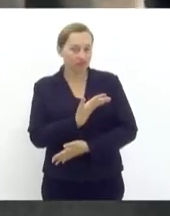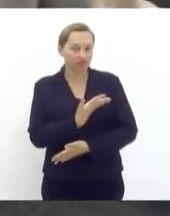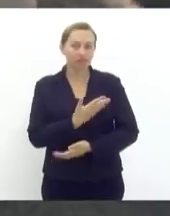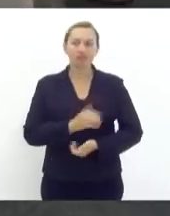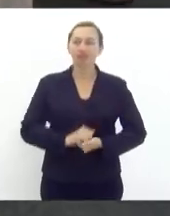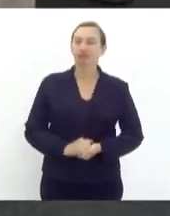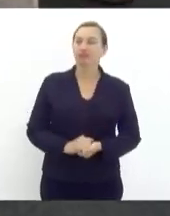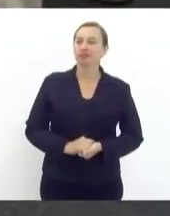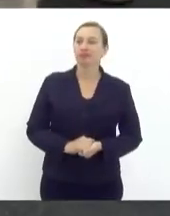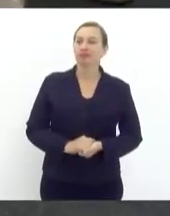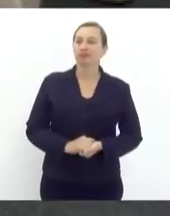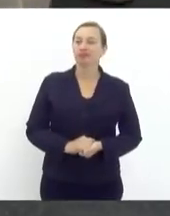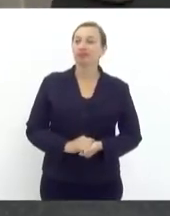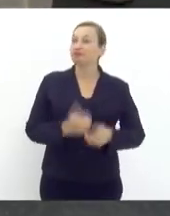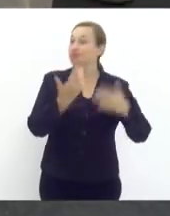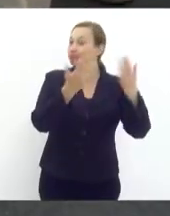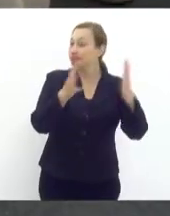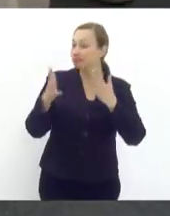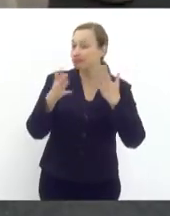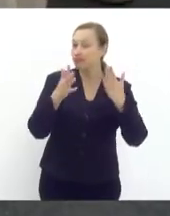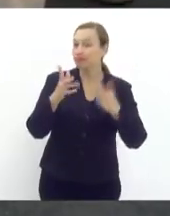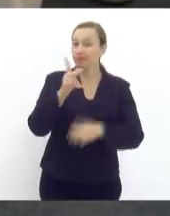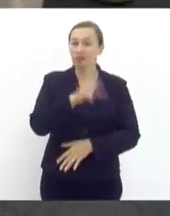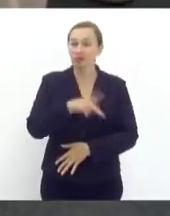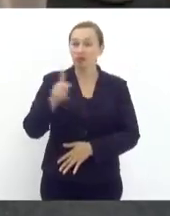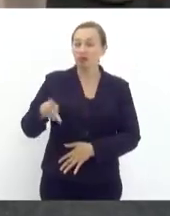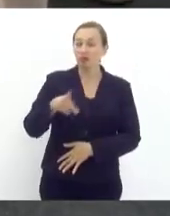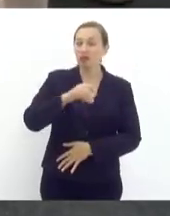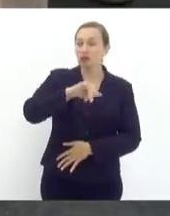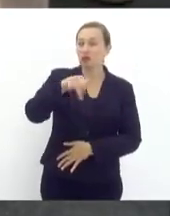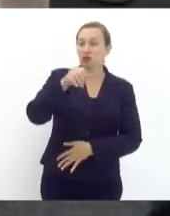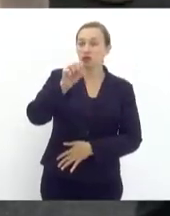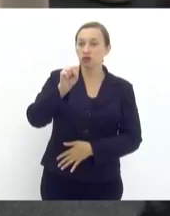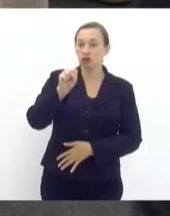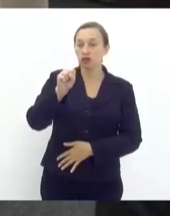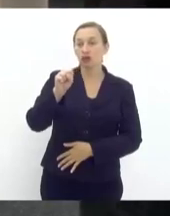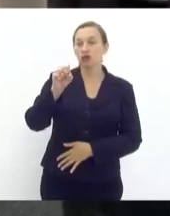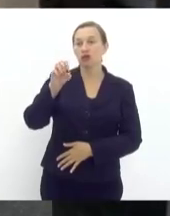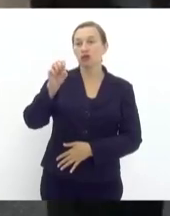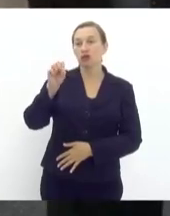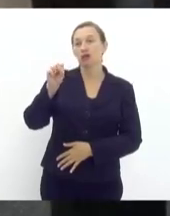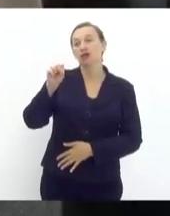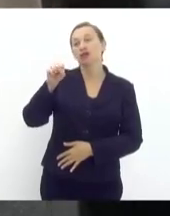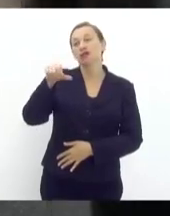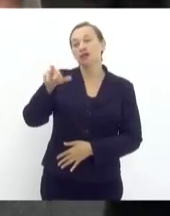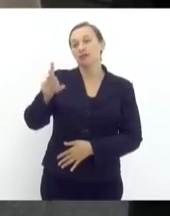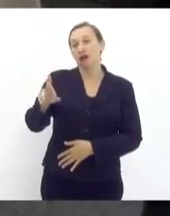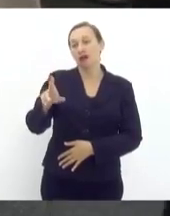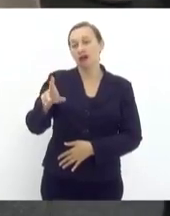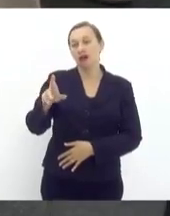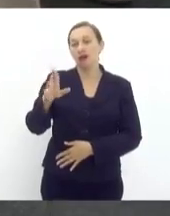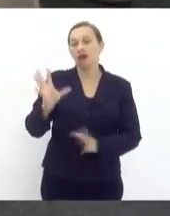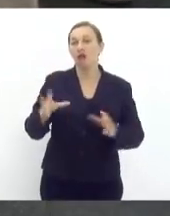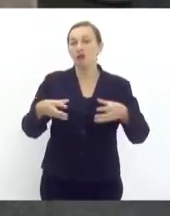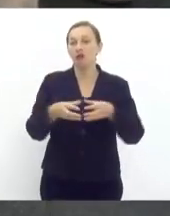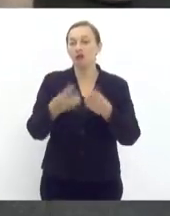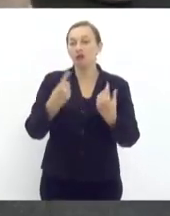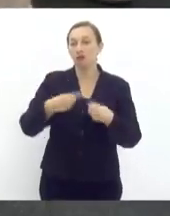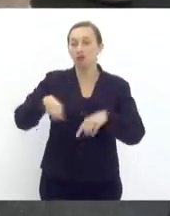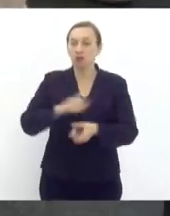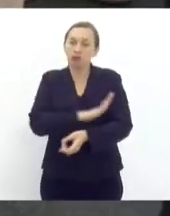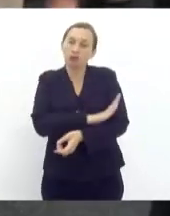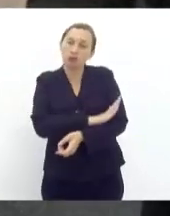companheiras saudar o professor Josemar presídio a comissão contra a intolerância